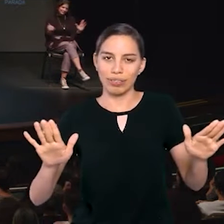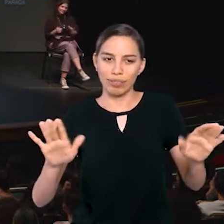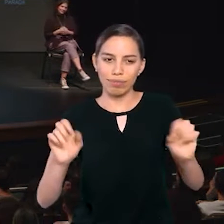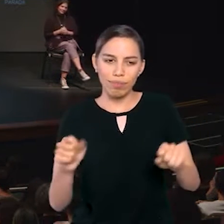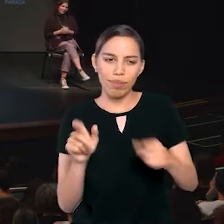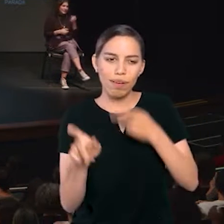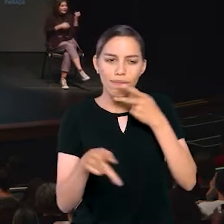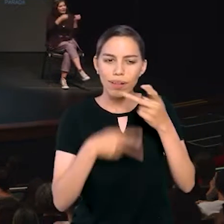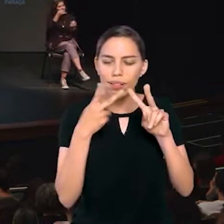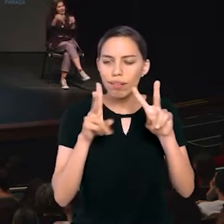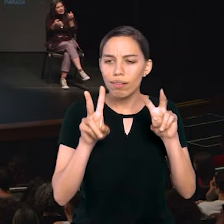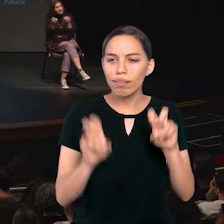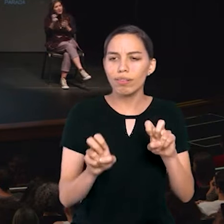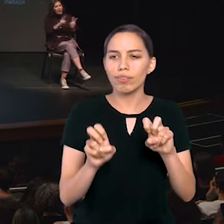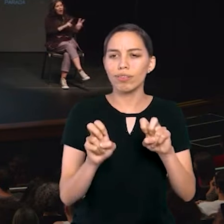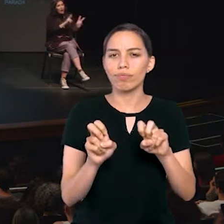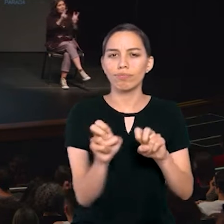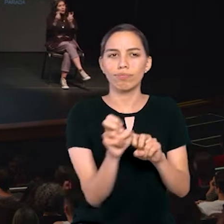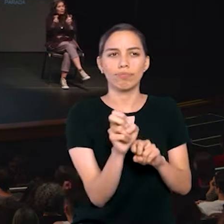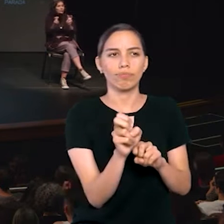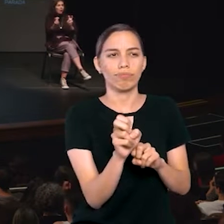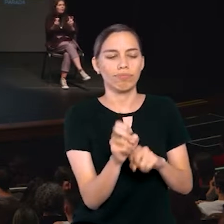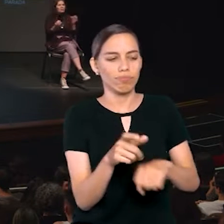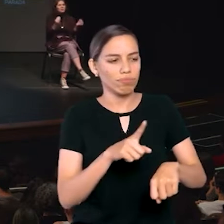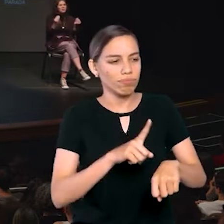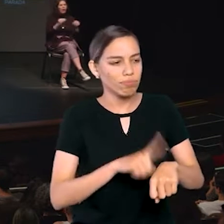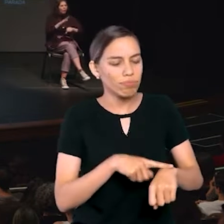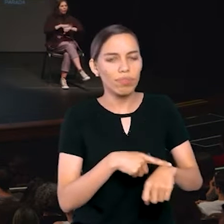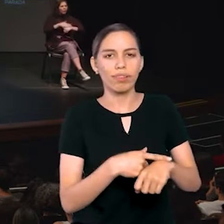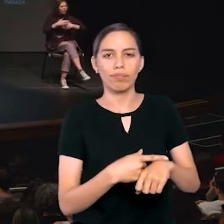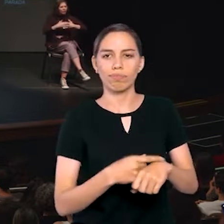gente vai falar um pouquinho sobre tempo, sobre